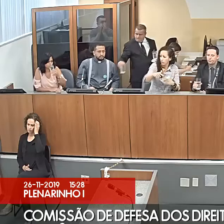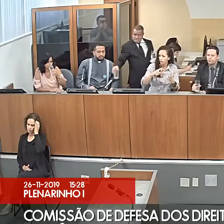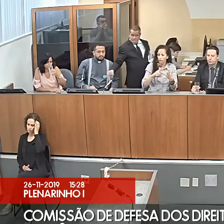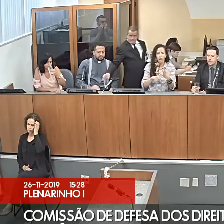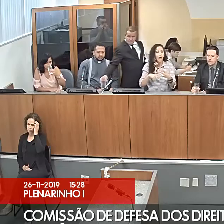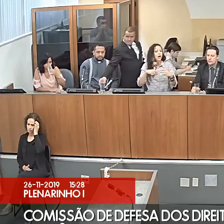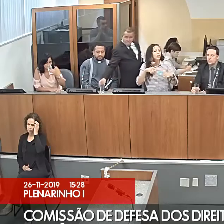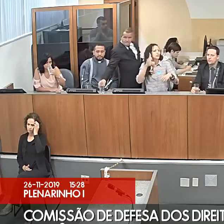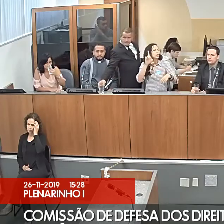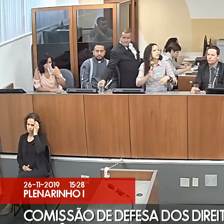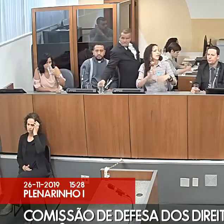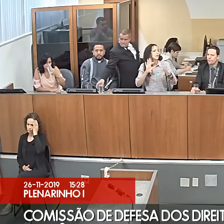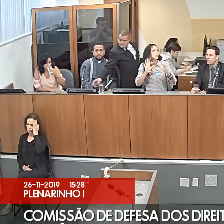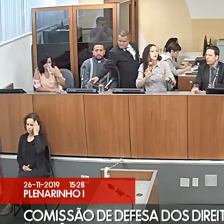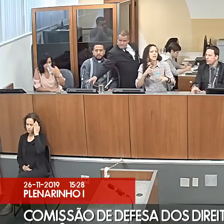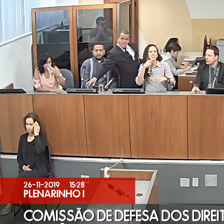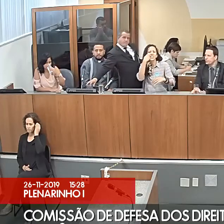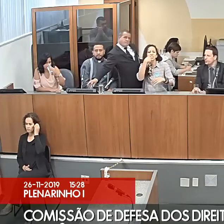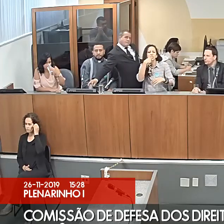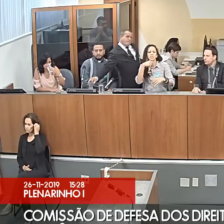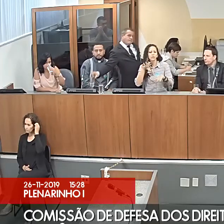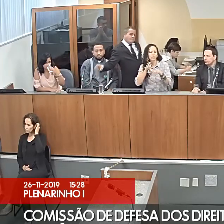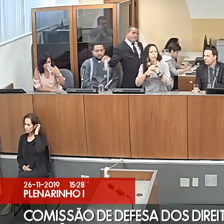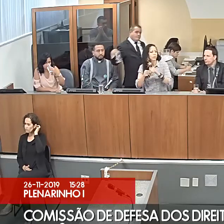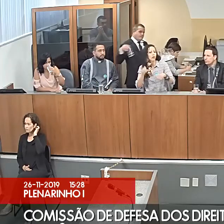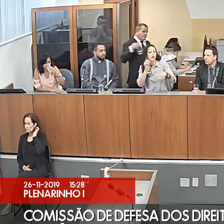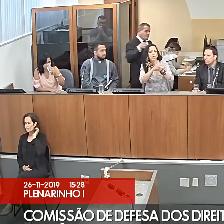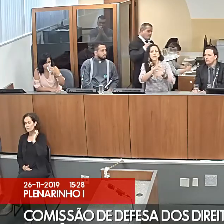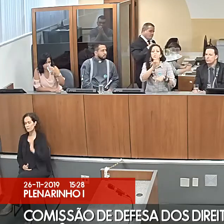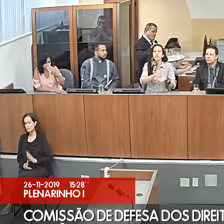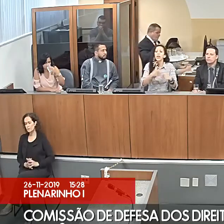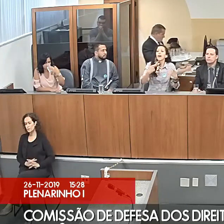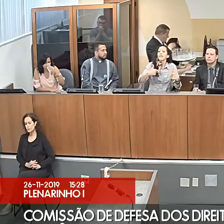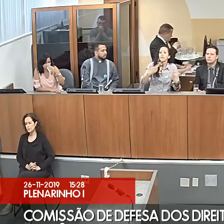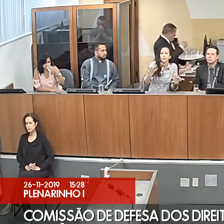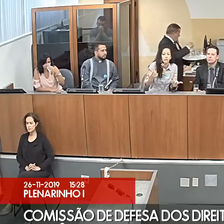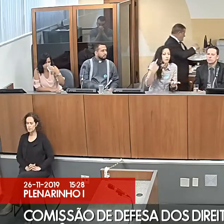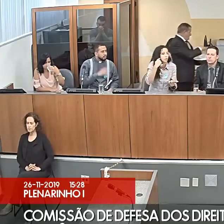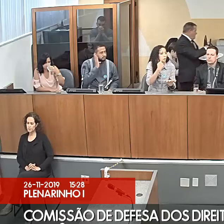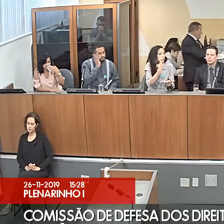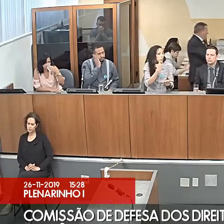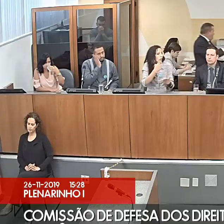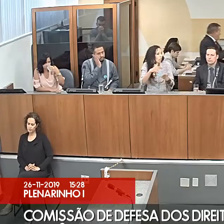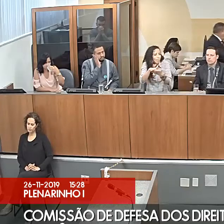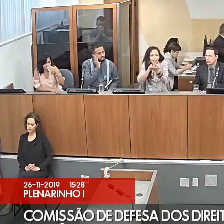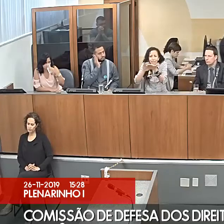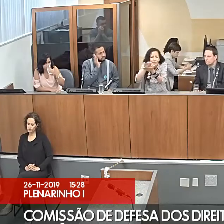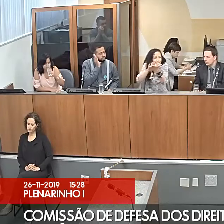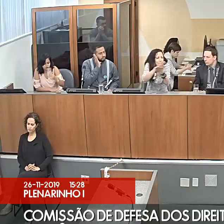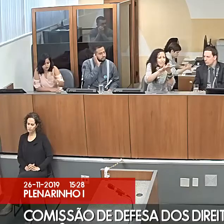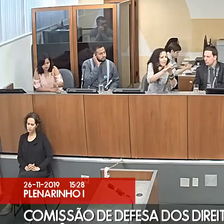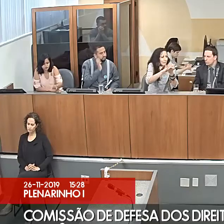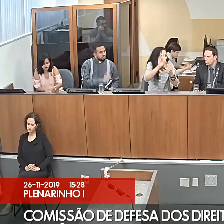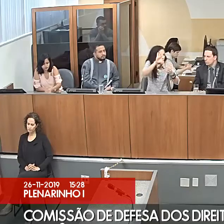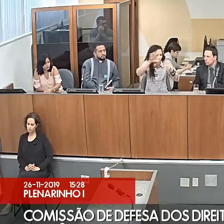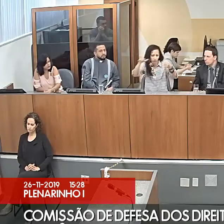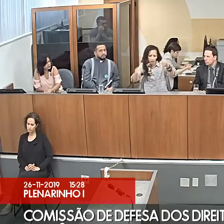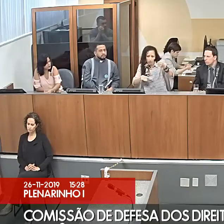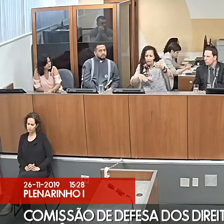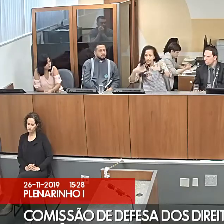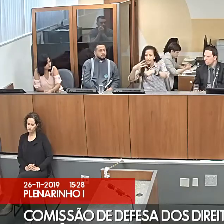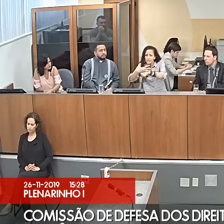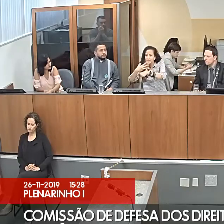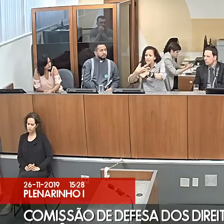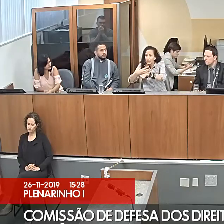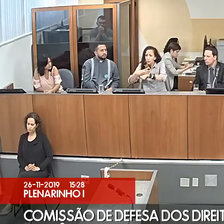educação física, mas que o mercado não abre espaço. Nós temos surdos graduados em odontologia, mas